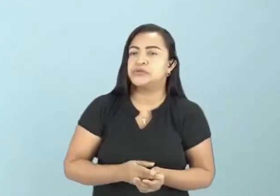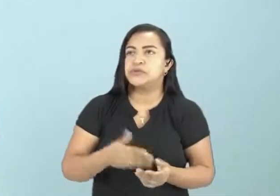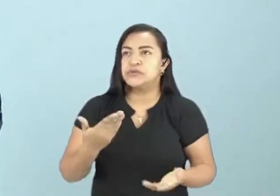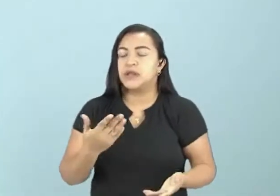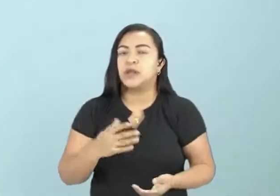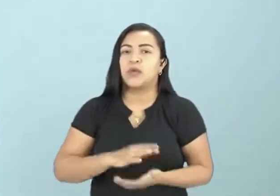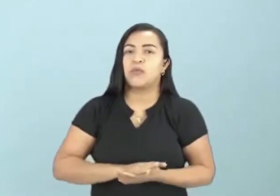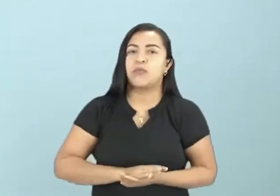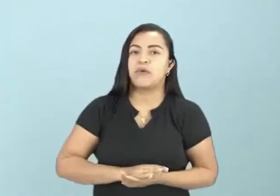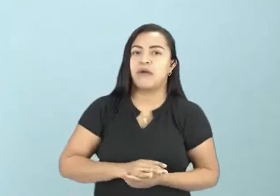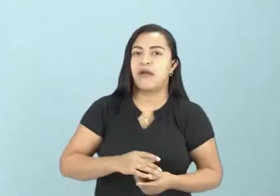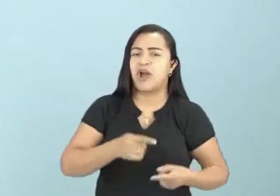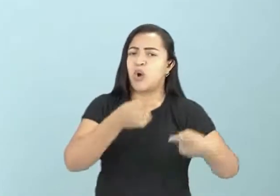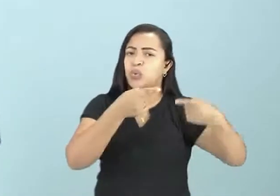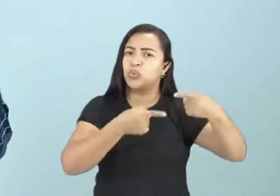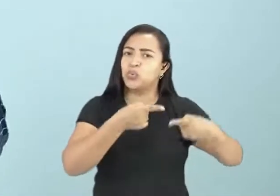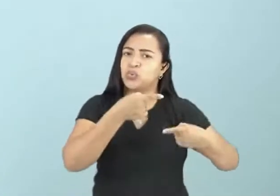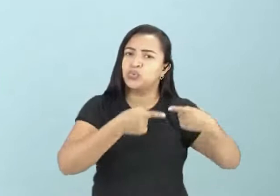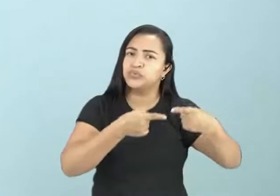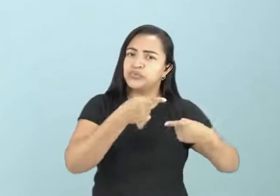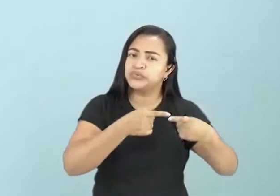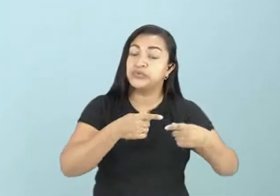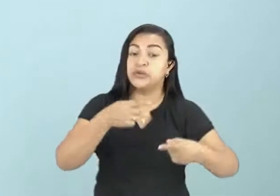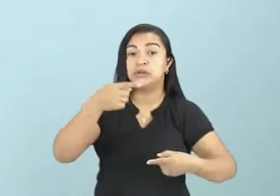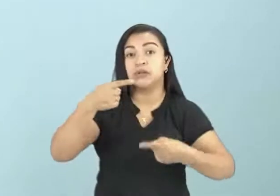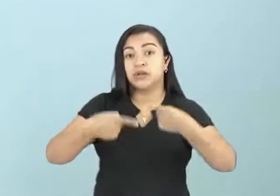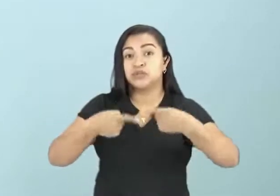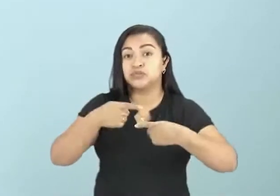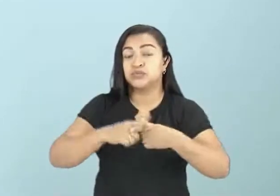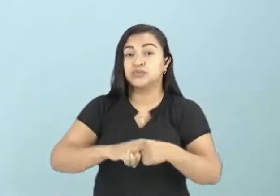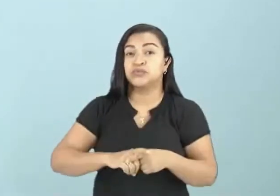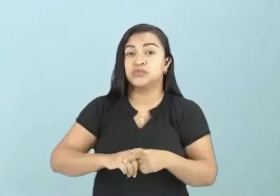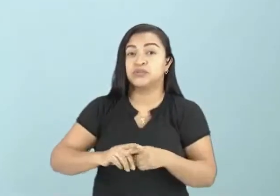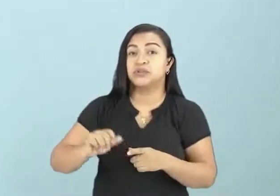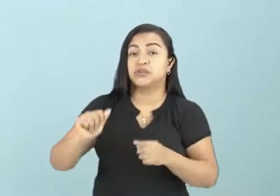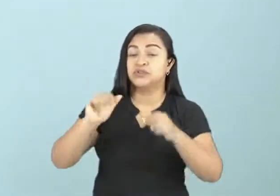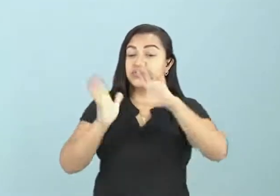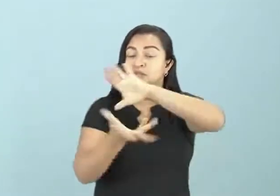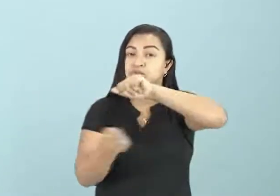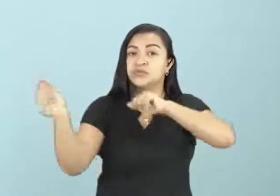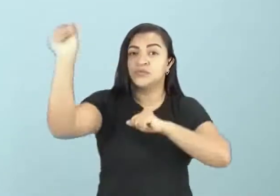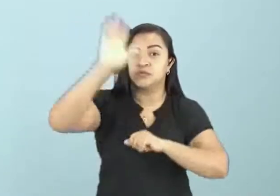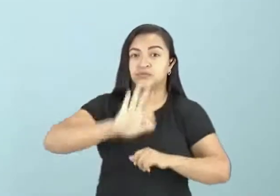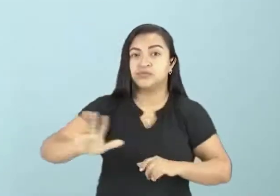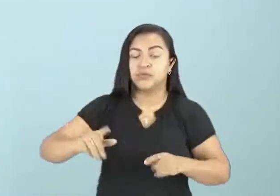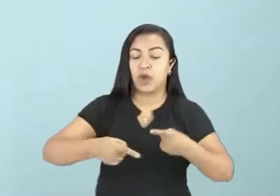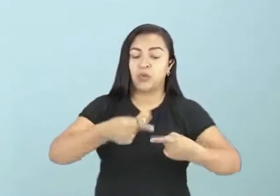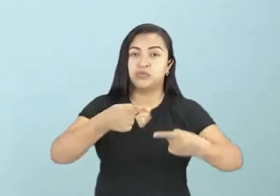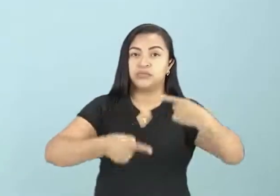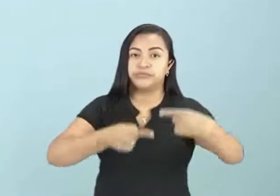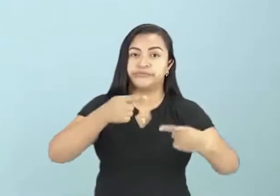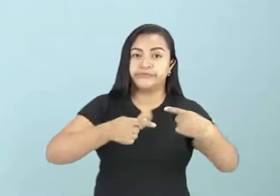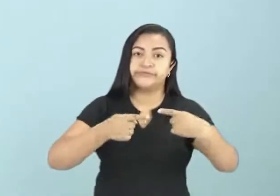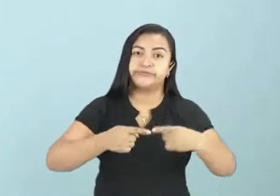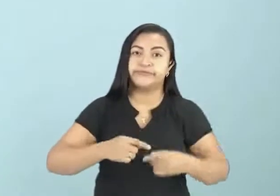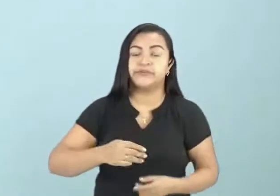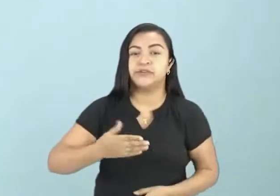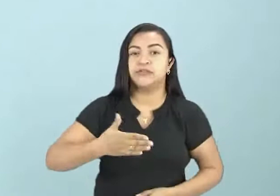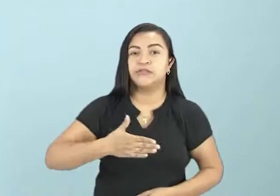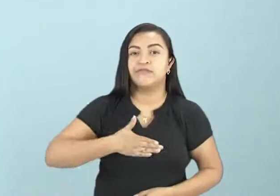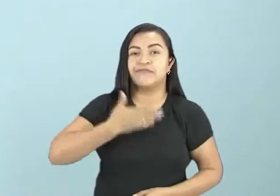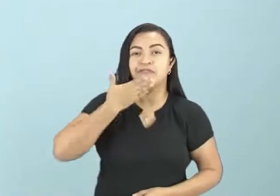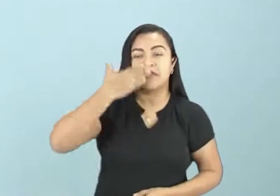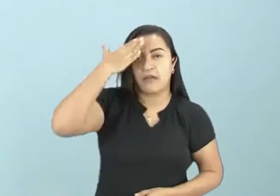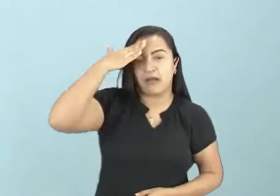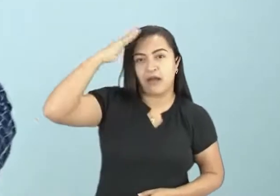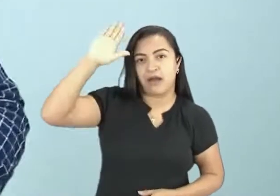a dia, impacta aí as políticas internacionais, que é o conflito árabe-israelense. Tá? Essa temática